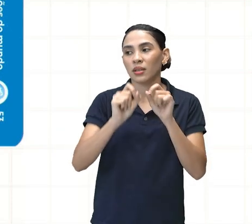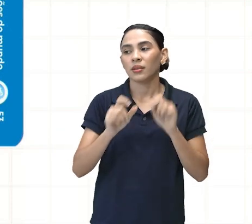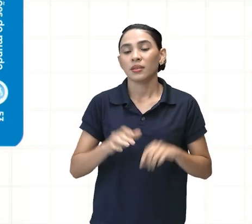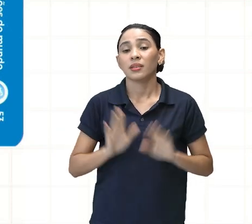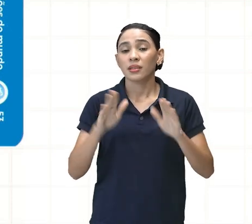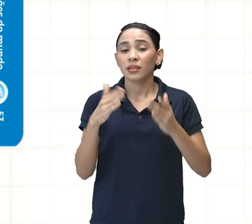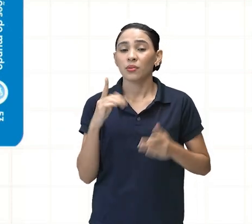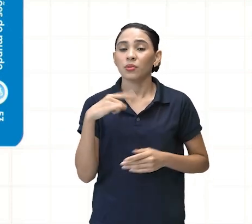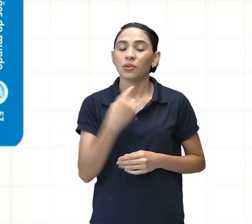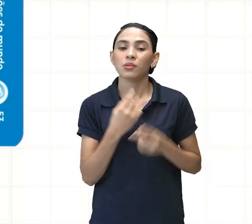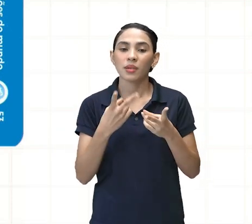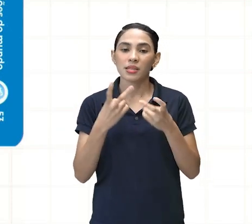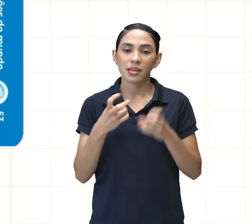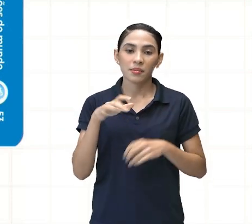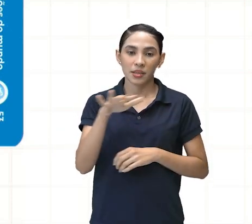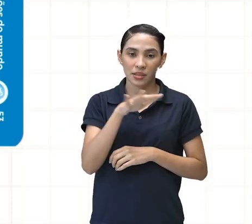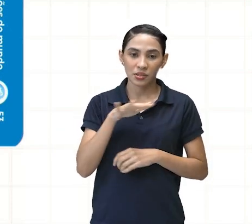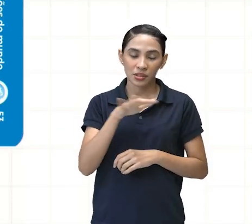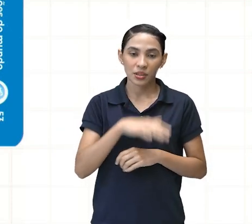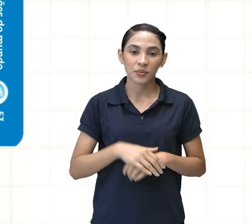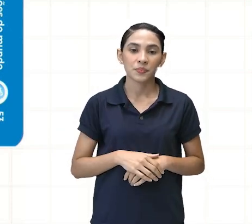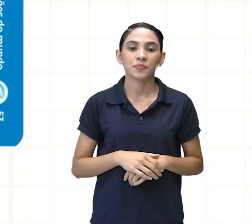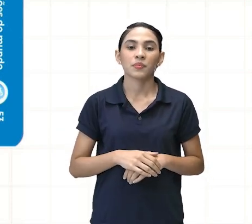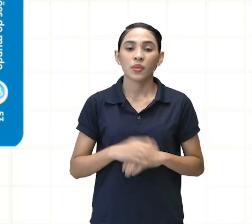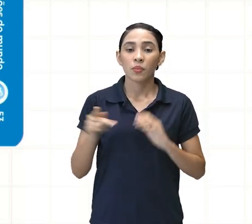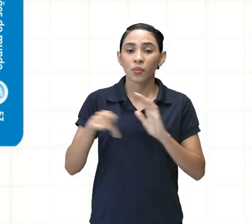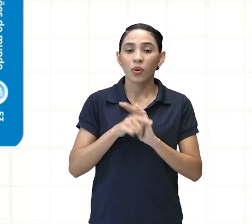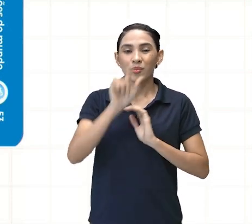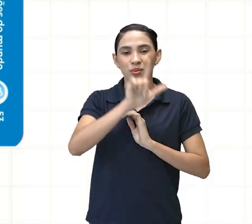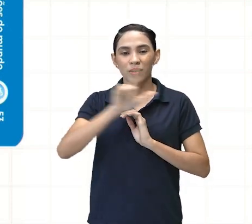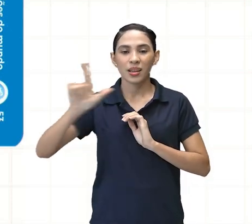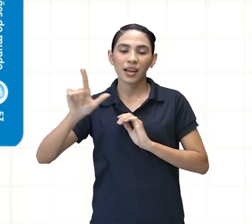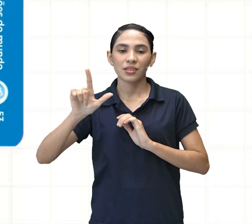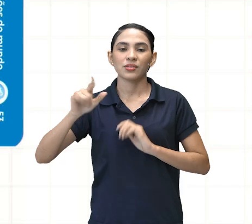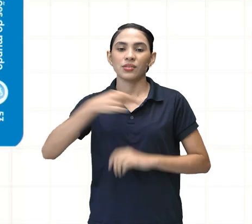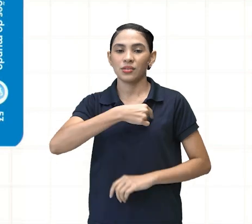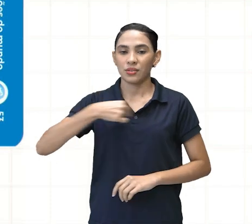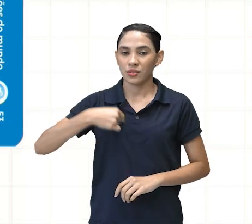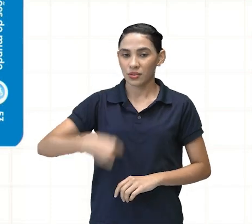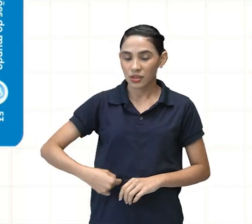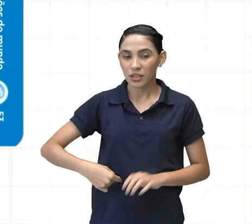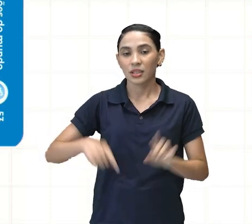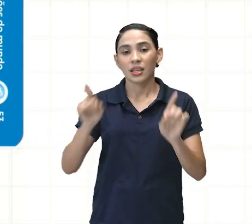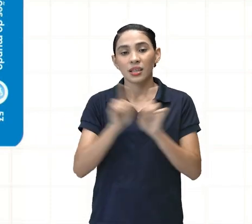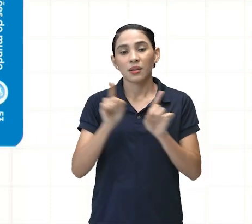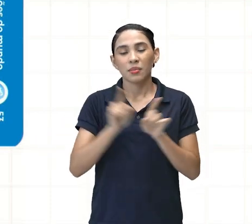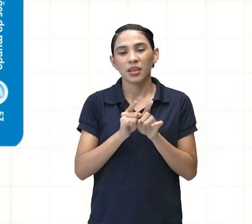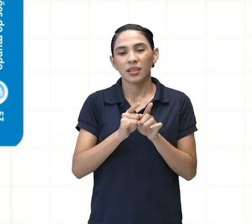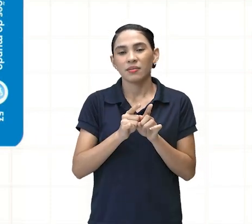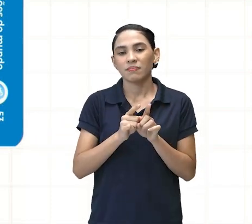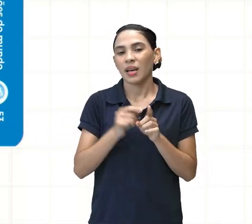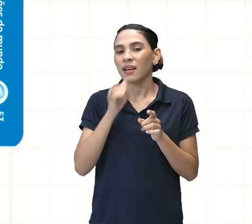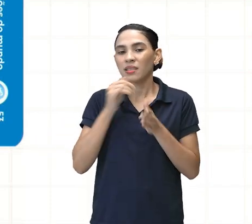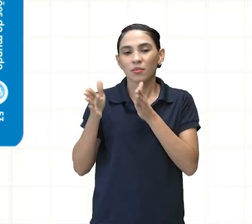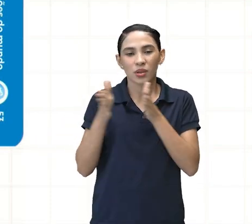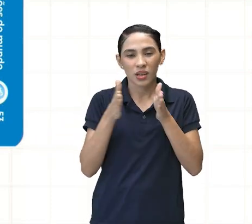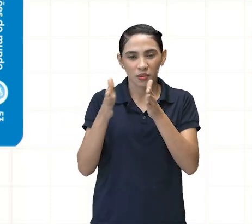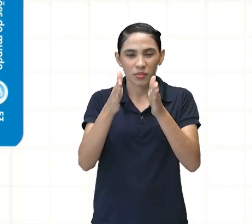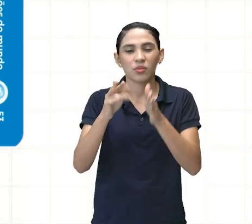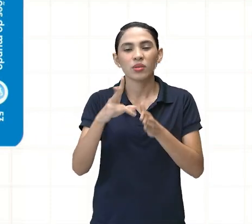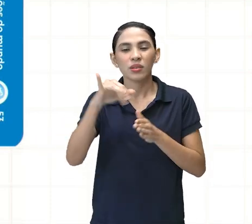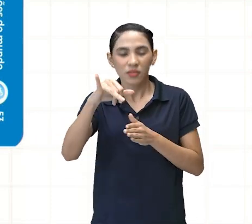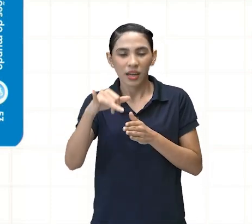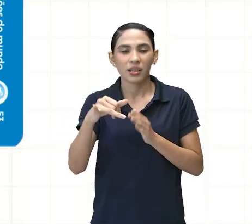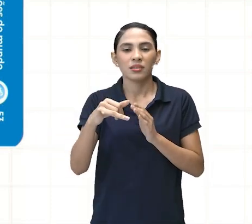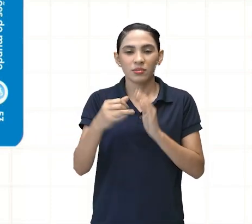Então, a gente observa que essa região do leste da China, até mesmo por conta das estradas que acabam